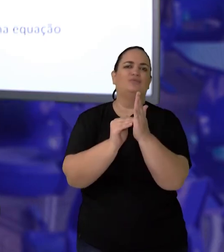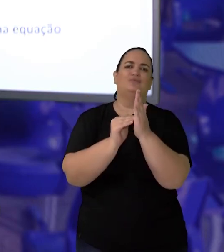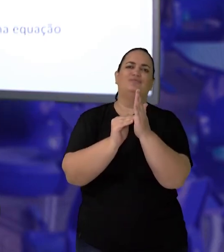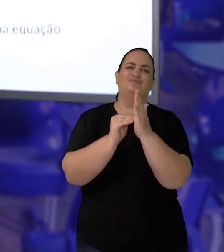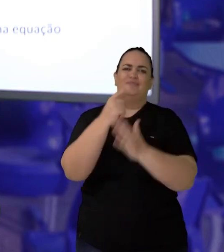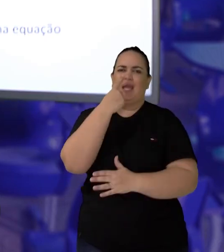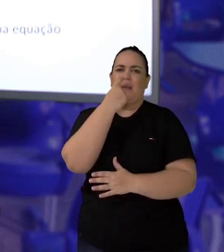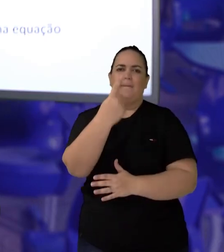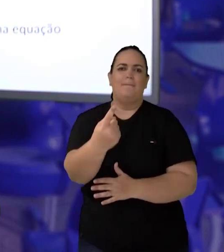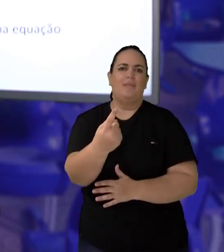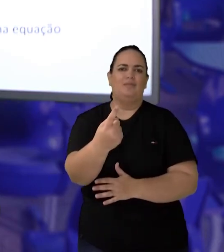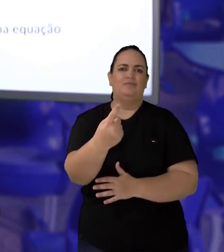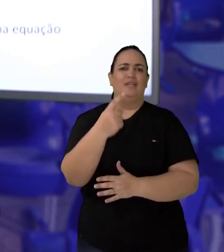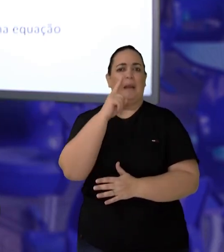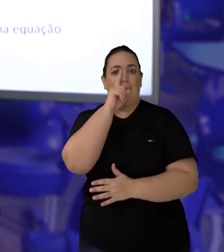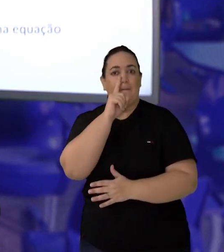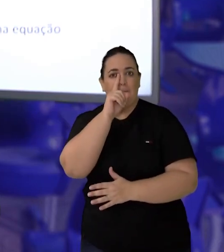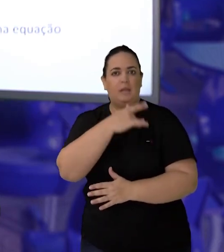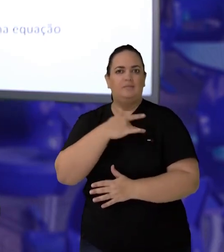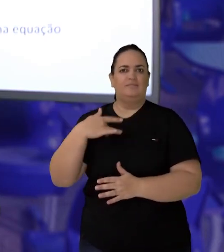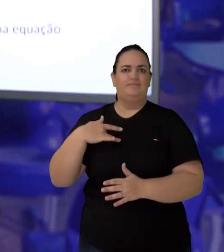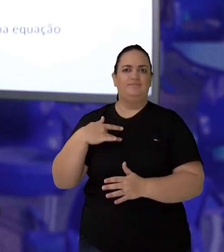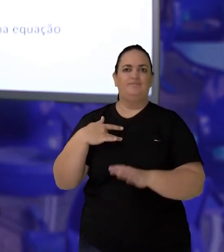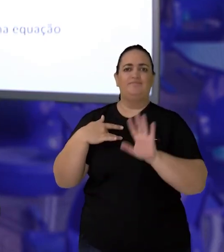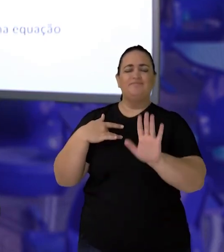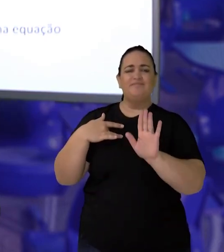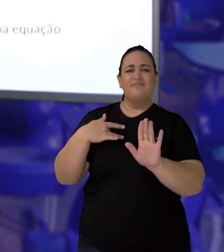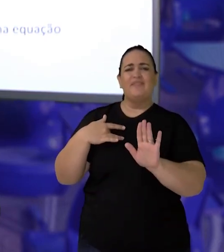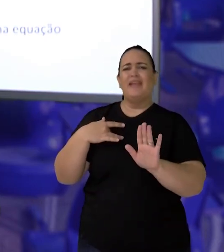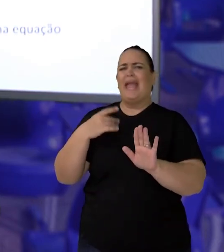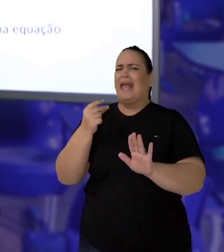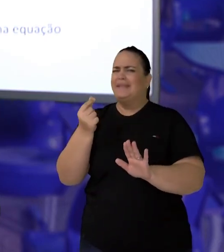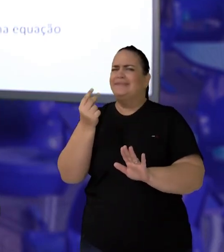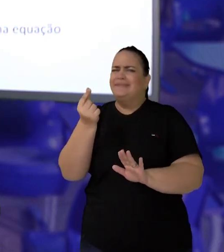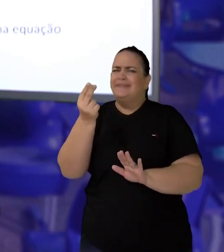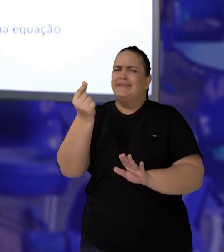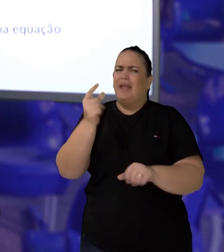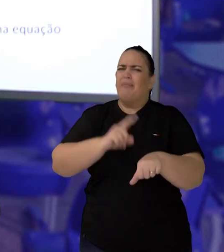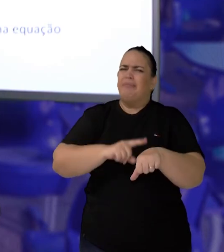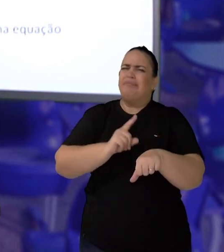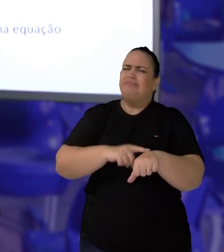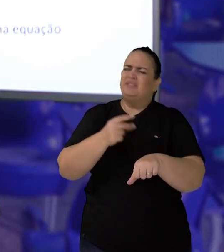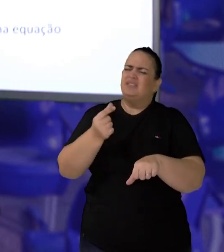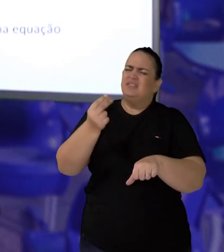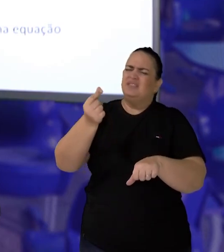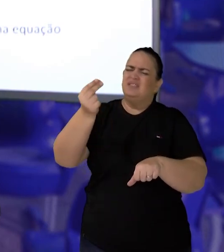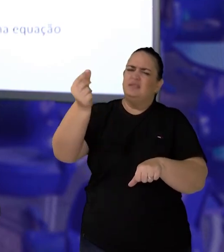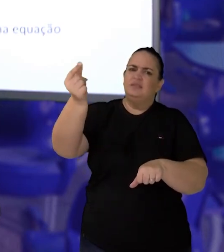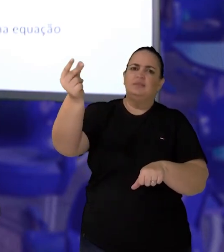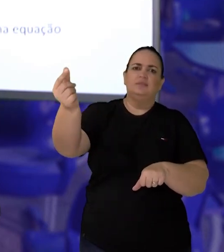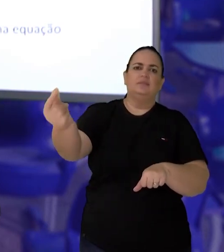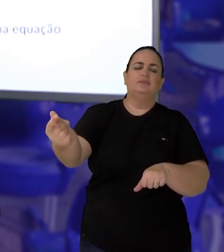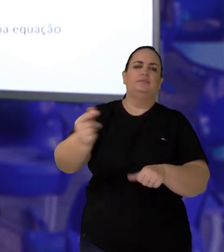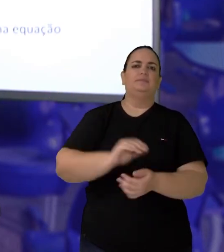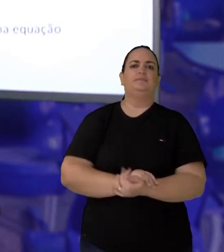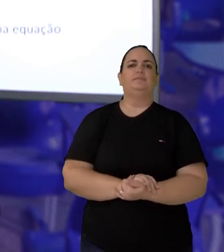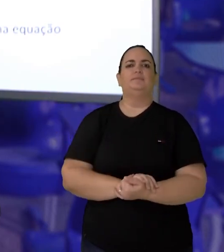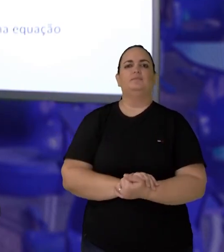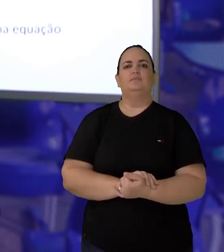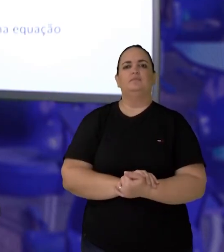imaginar. Então, meu povo, esses danos, ele demoram um certo tempo. Esse tempo é o